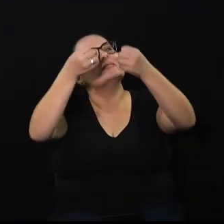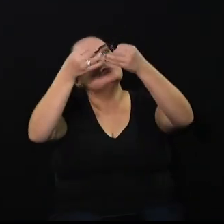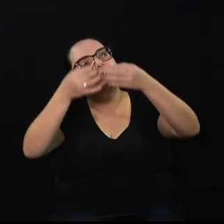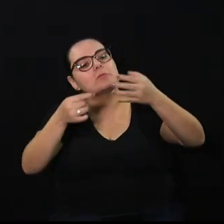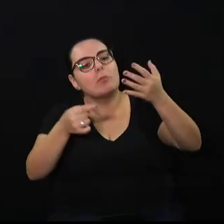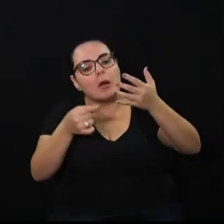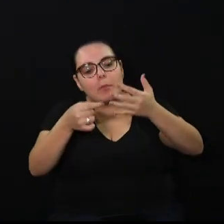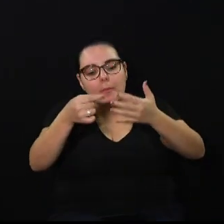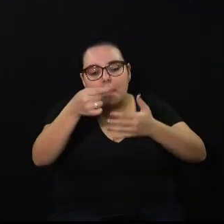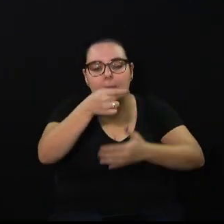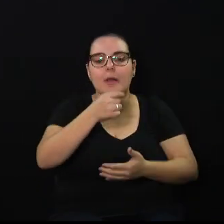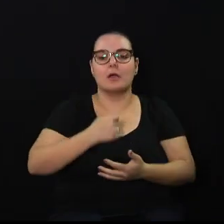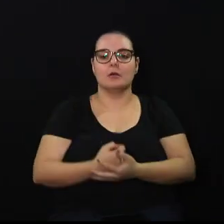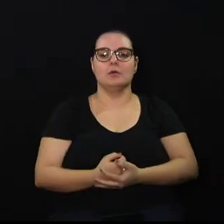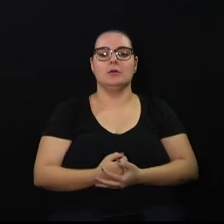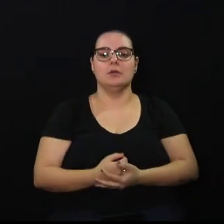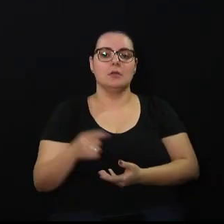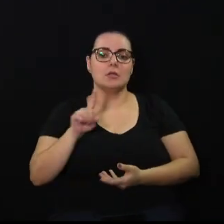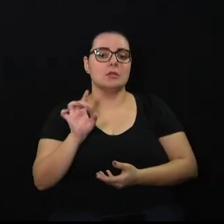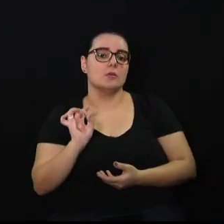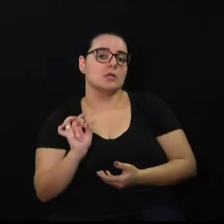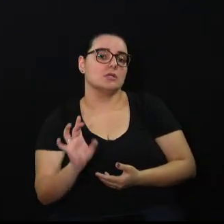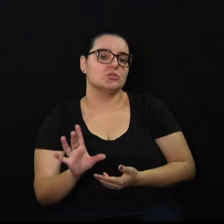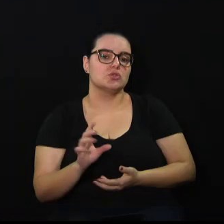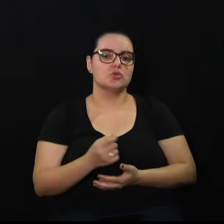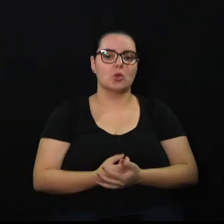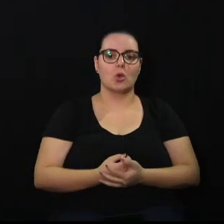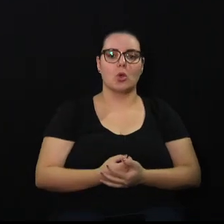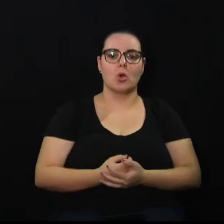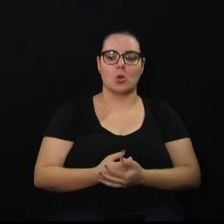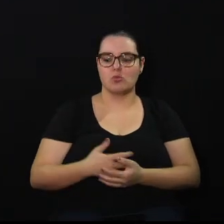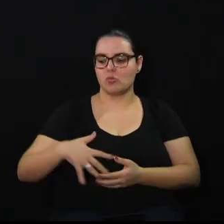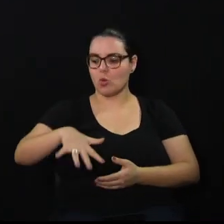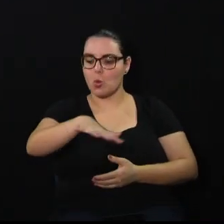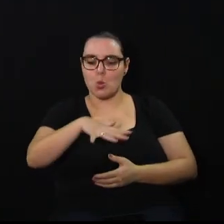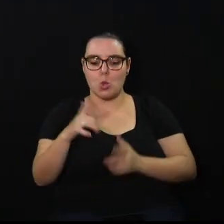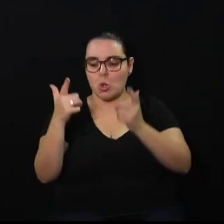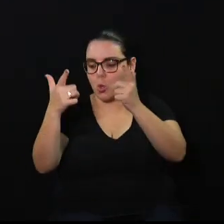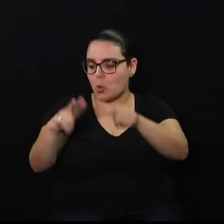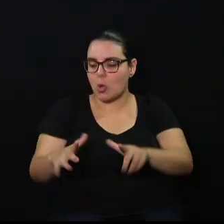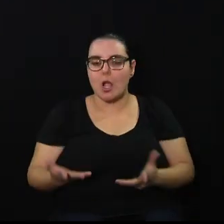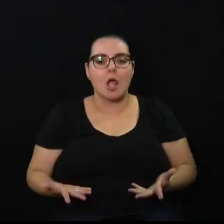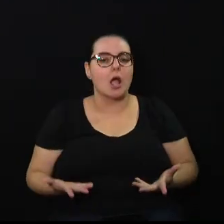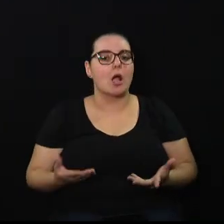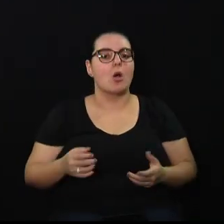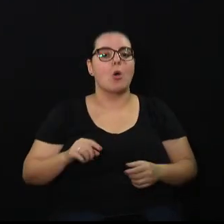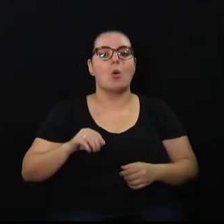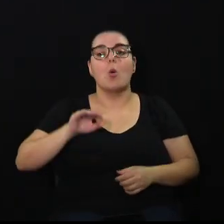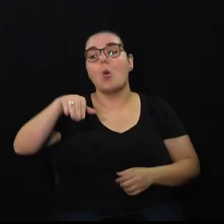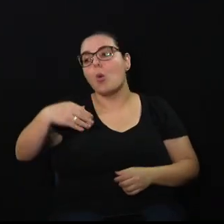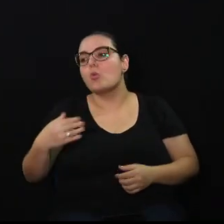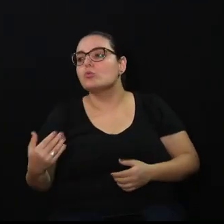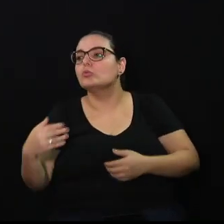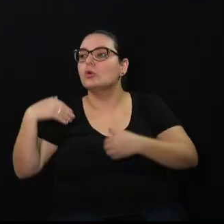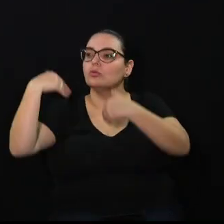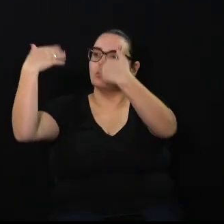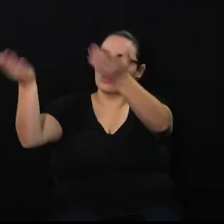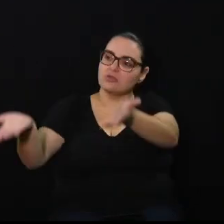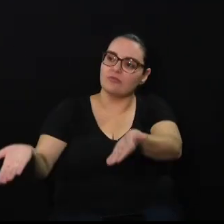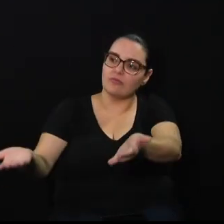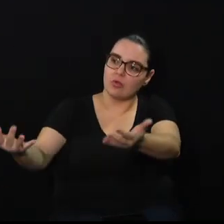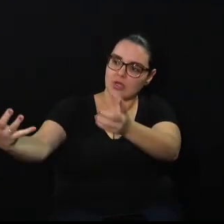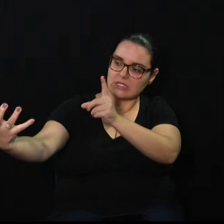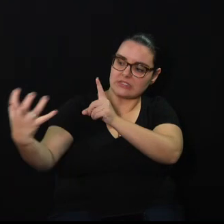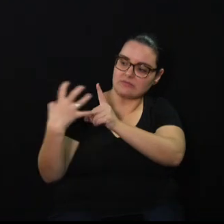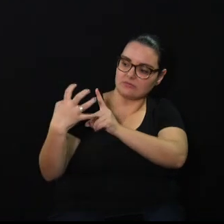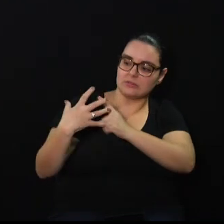que não seria um fator meramente é ambiental ou tivesse uma causa externa como muitas pessoas acreditavam até que